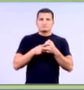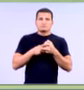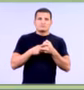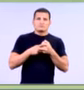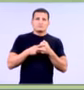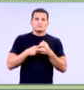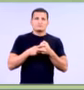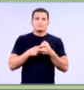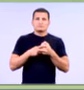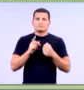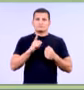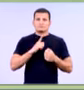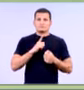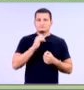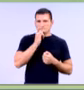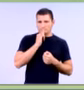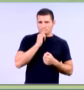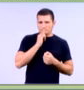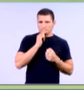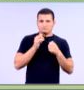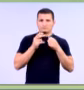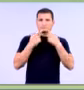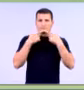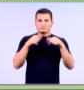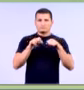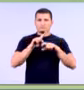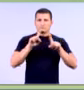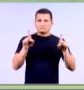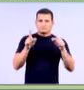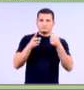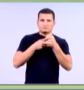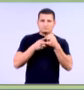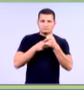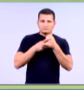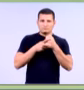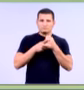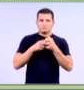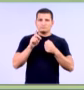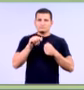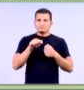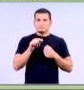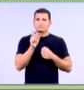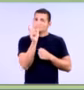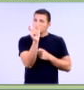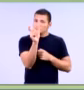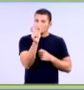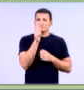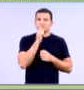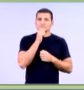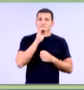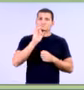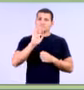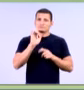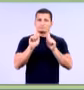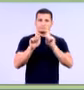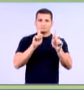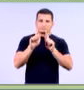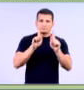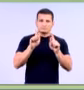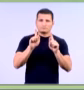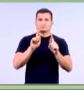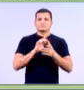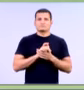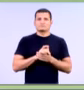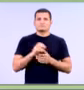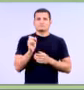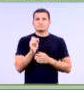Tá aqui um exemplo de linguagem não verbal. Aquela que não emprega palavra, emprega apenas gesto. Um